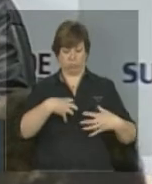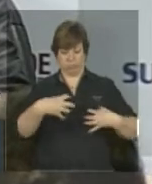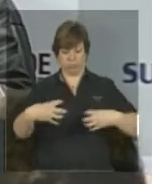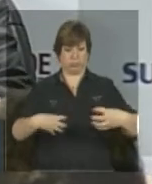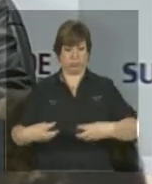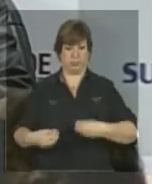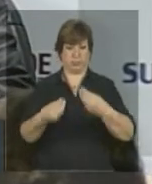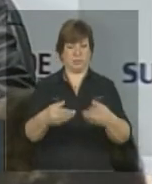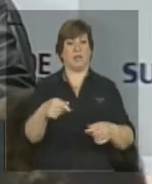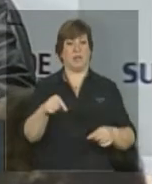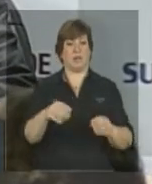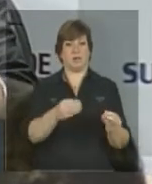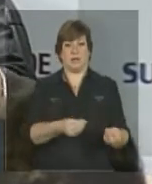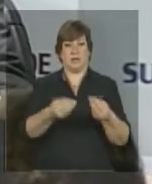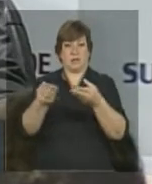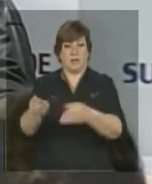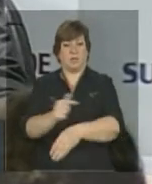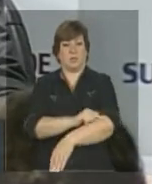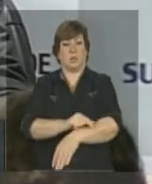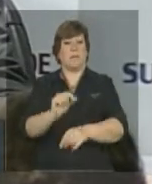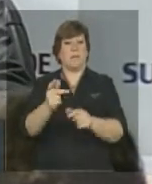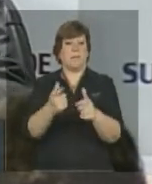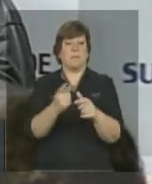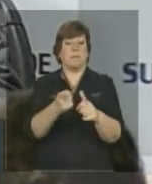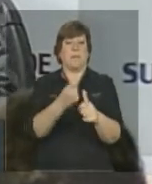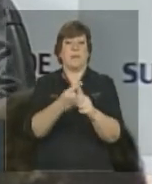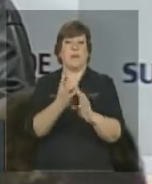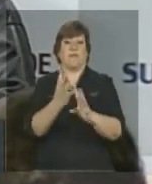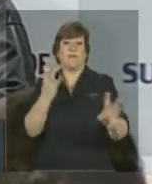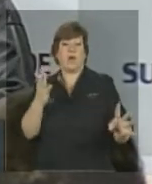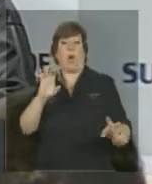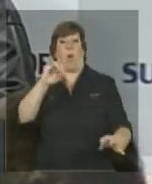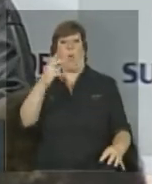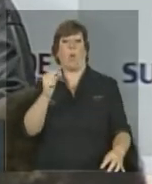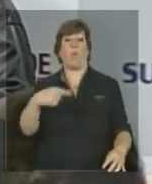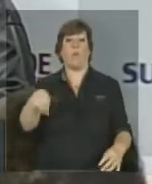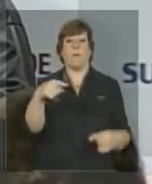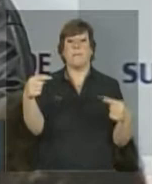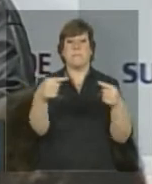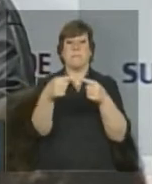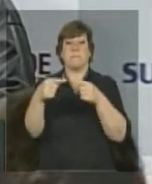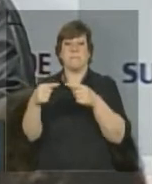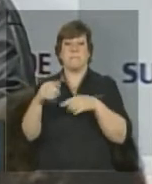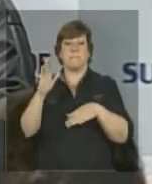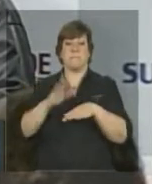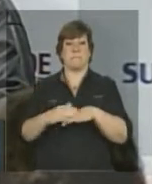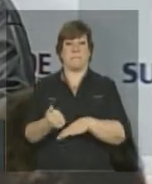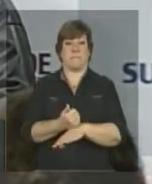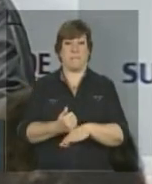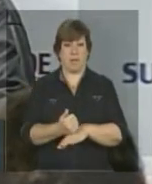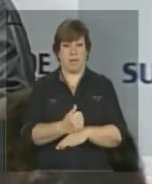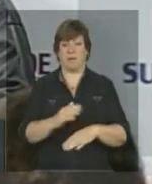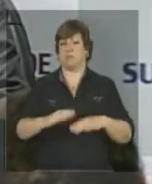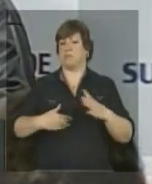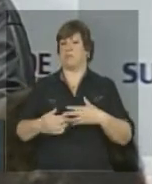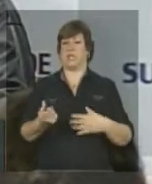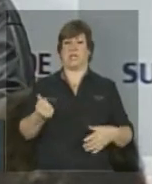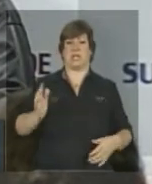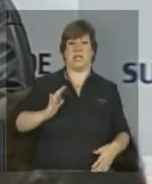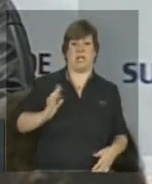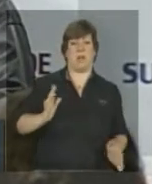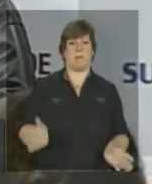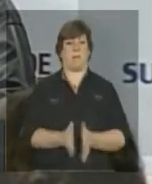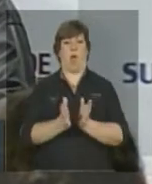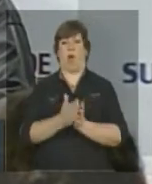maneira justa ao primeiro da fila ou aquele que tem melhor compatibilidade, independente da sua classe econômica